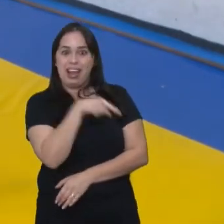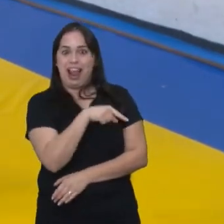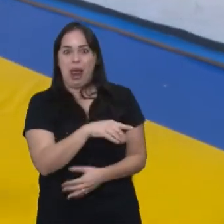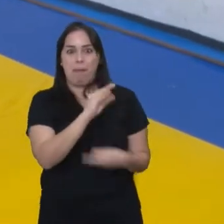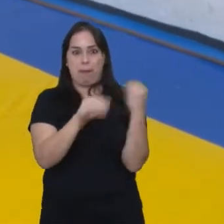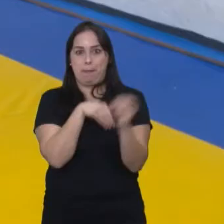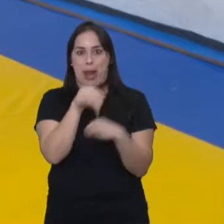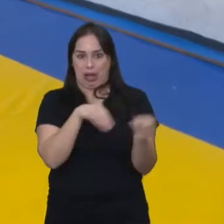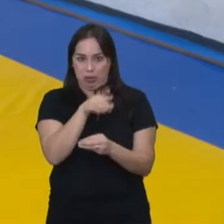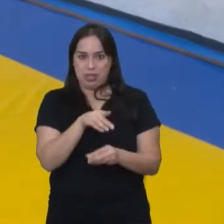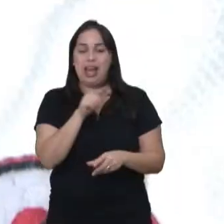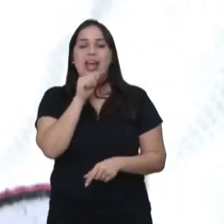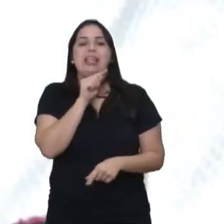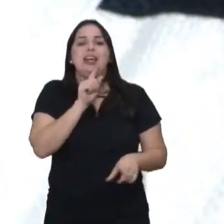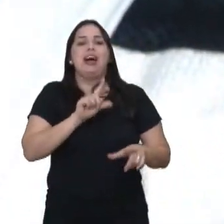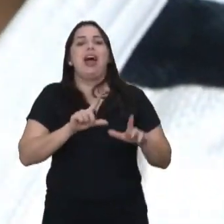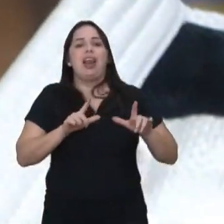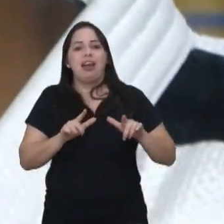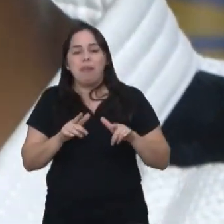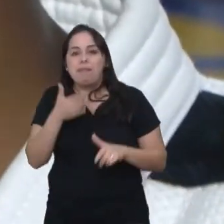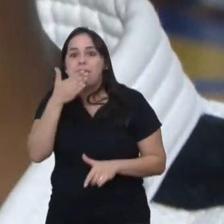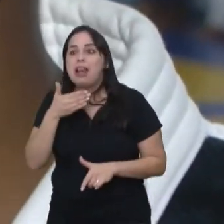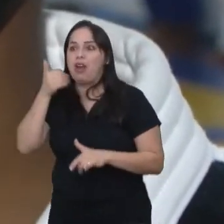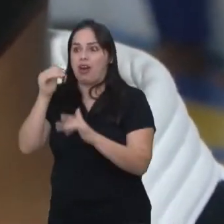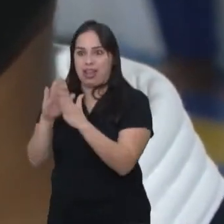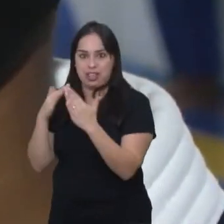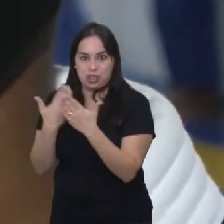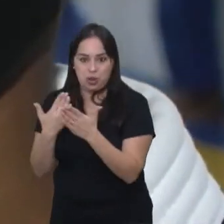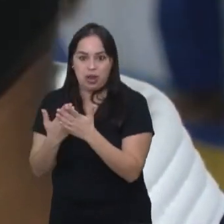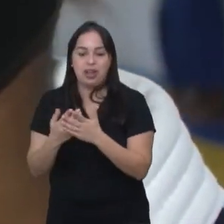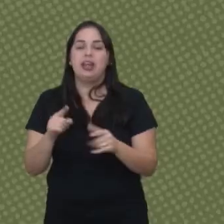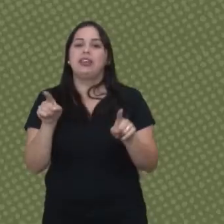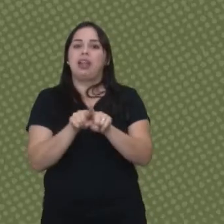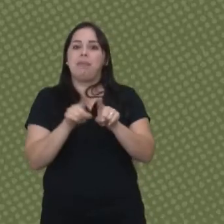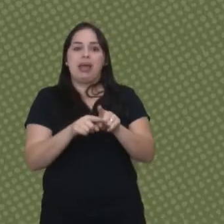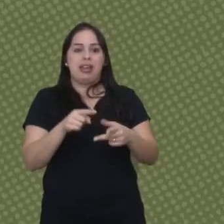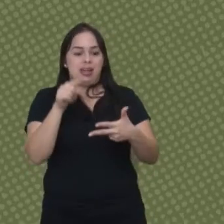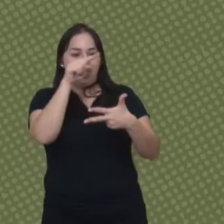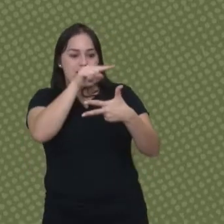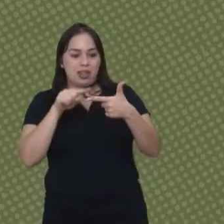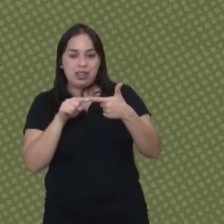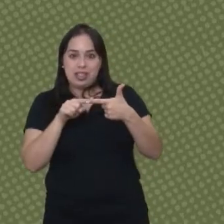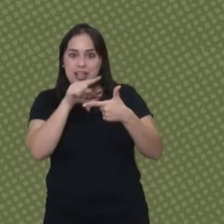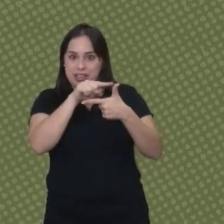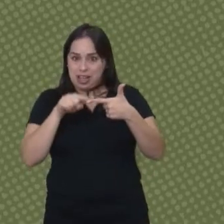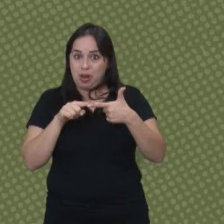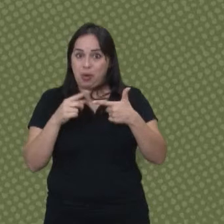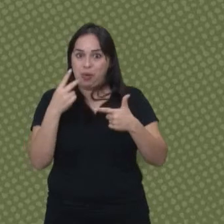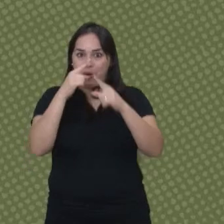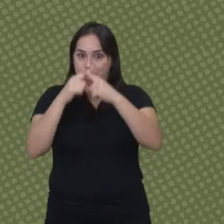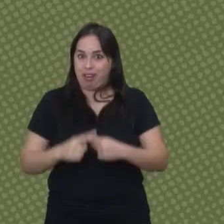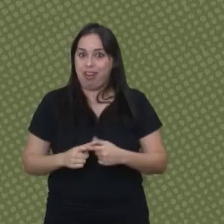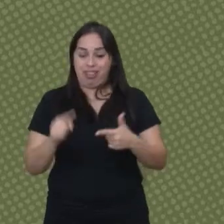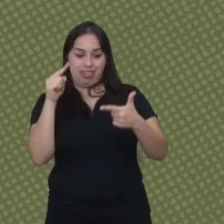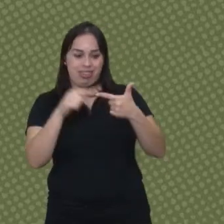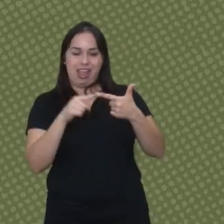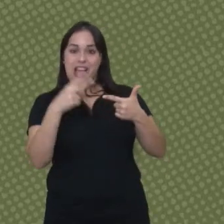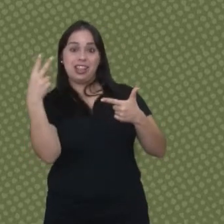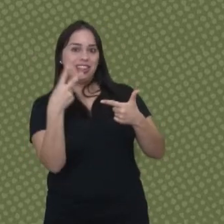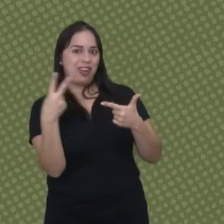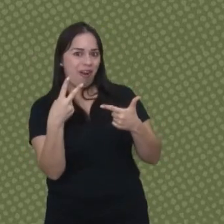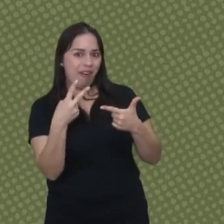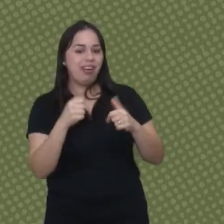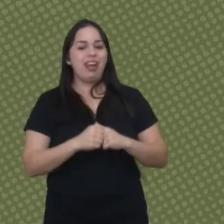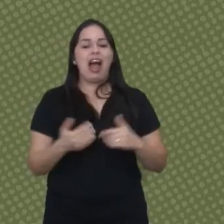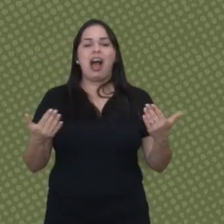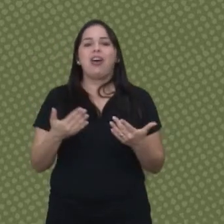da escola onde estudava. Além de melhorar o desempenho nos estudos, a Ana Júlia conseguiu um 2º lugar na seletiva nacional